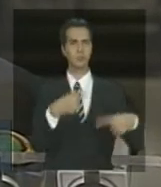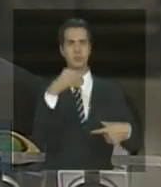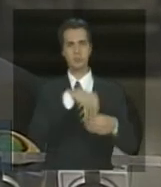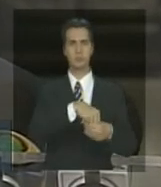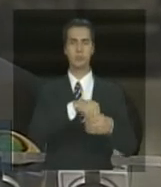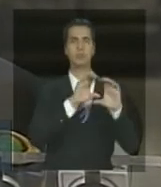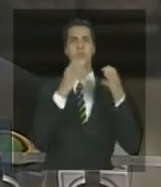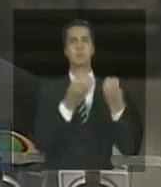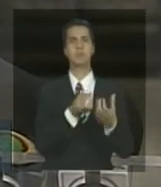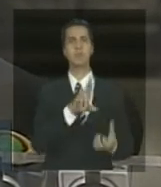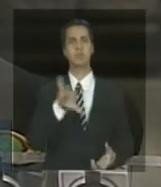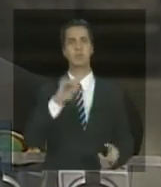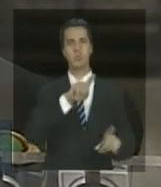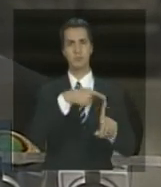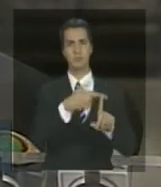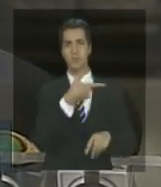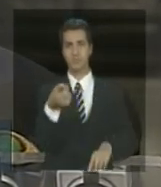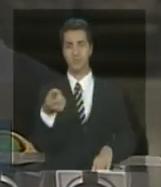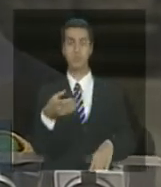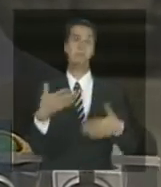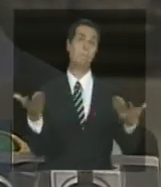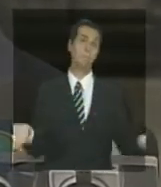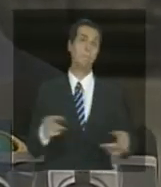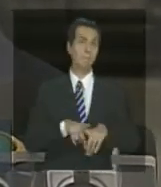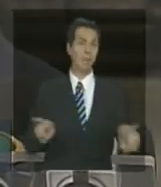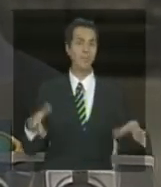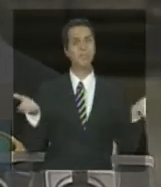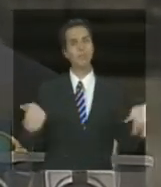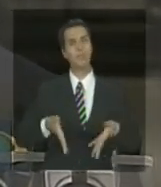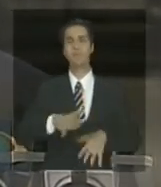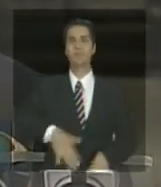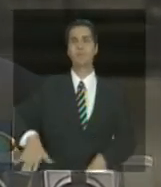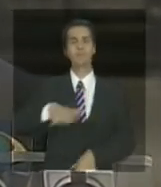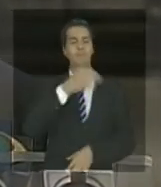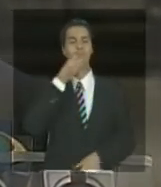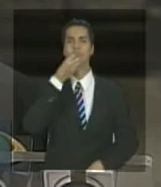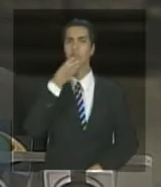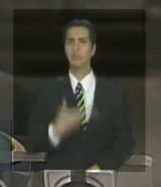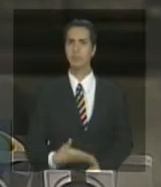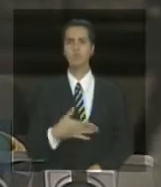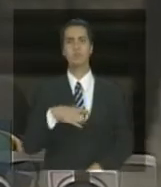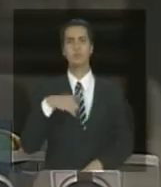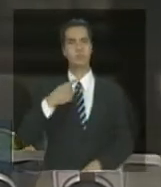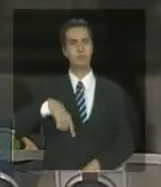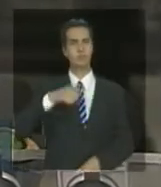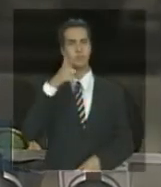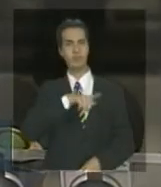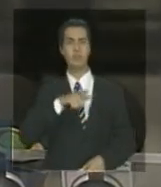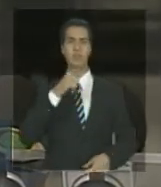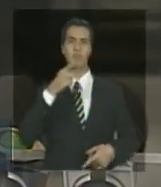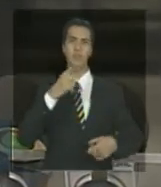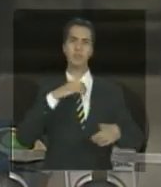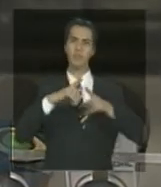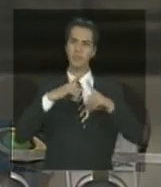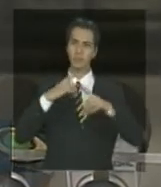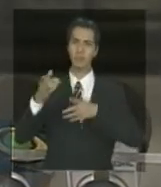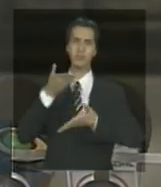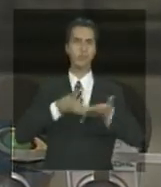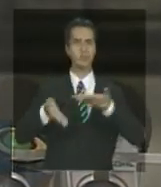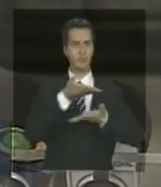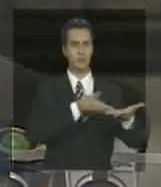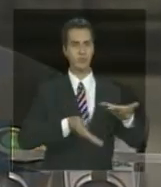é esse o cenário. O cenário é positivo, de modo que há uma interação que eu acho que é